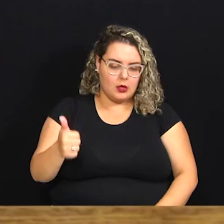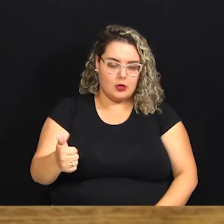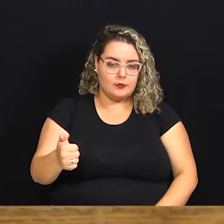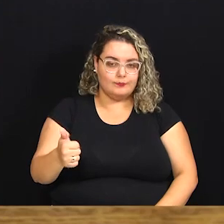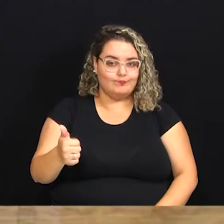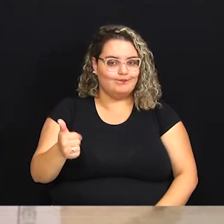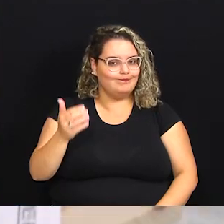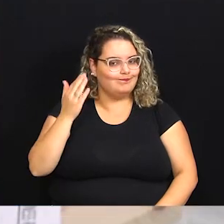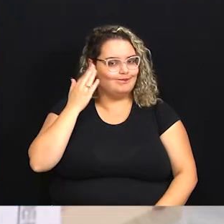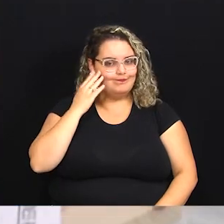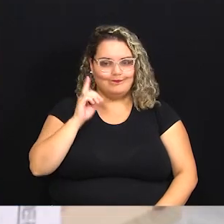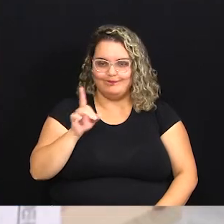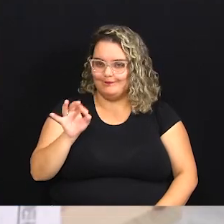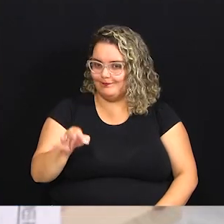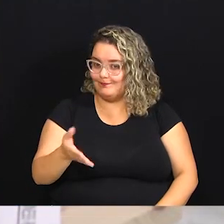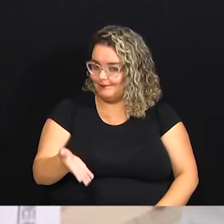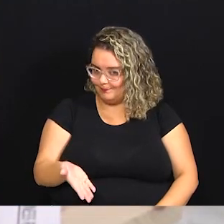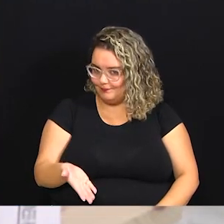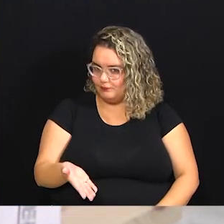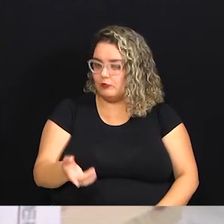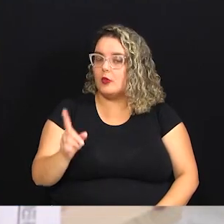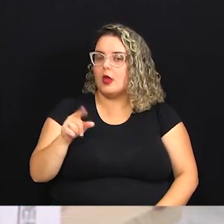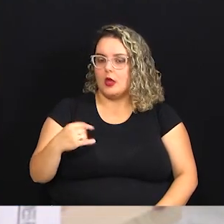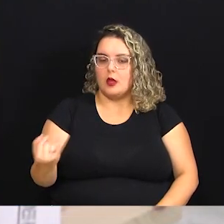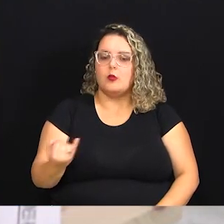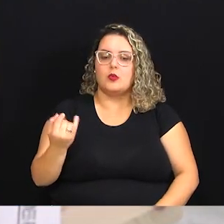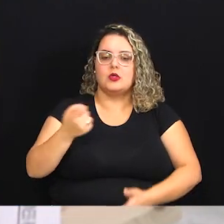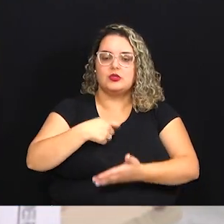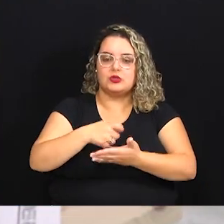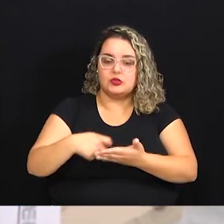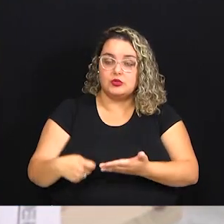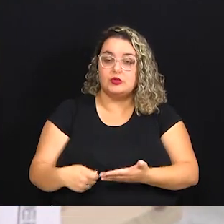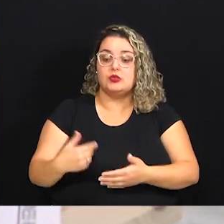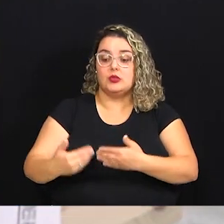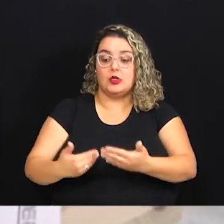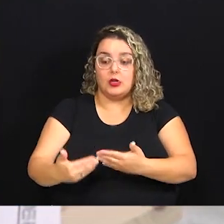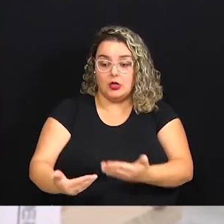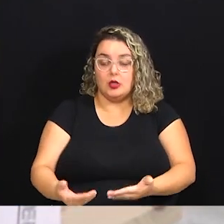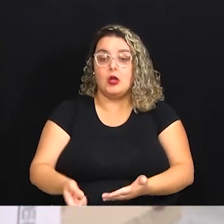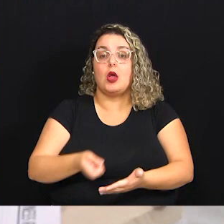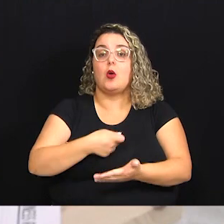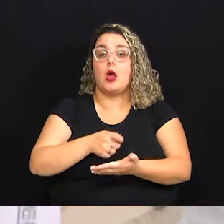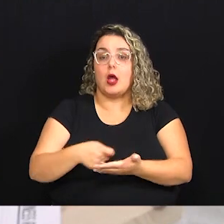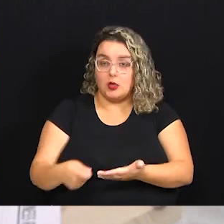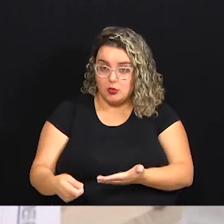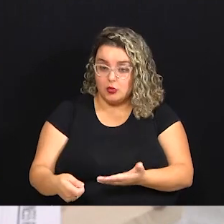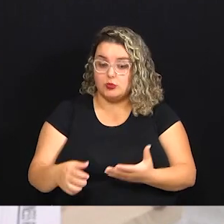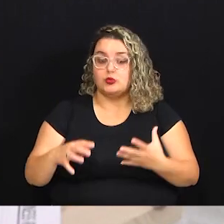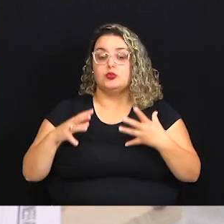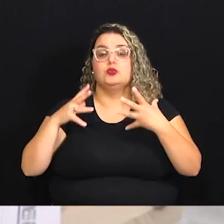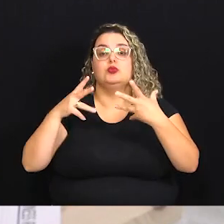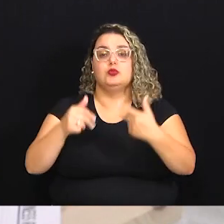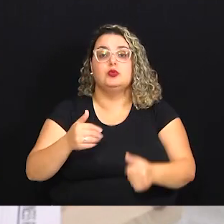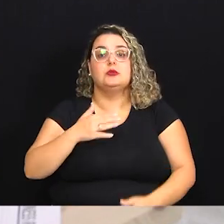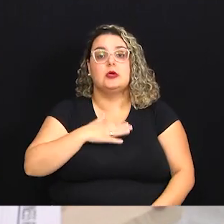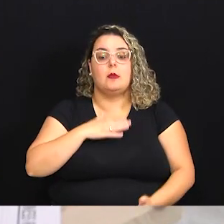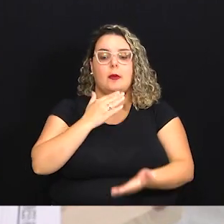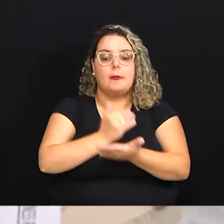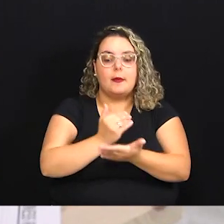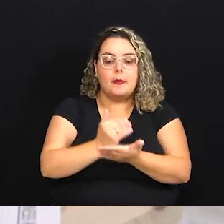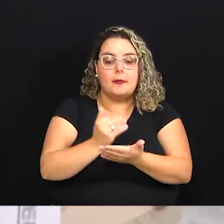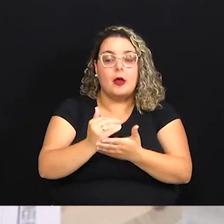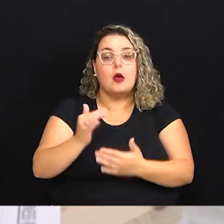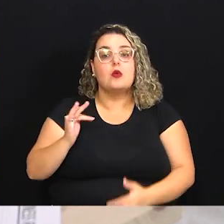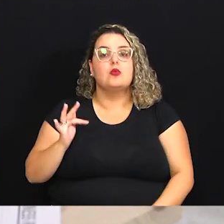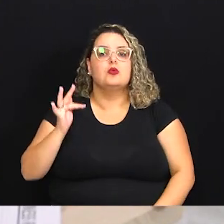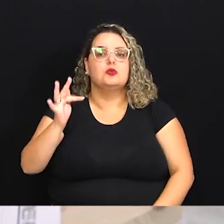E a gente sabe que não é bem por aí. Então, é importante anotar. E a partir do momento que eu anoto todas as minhas parcelas